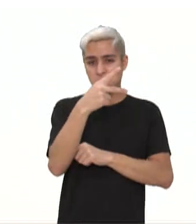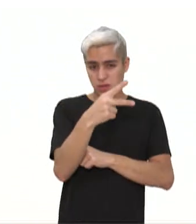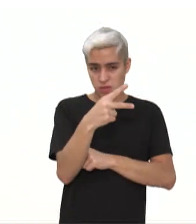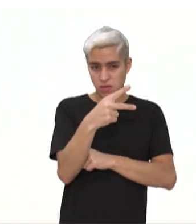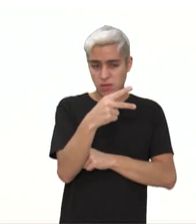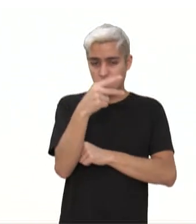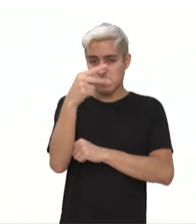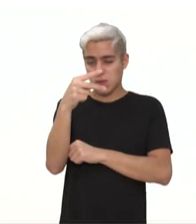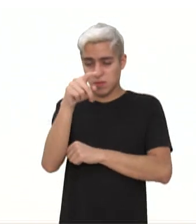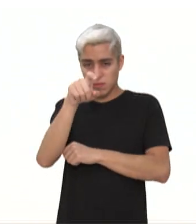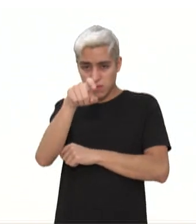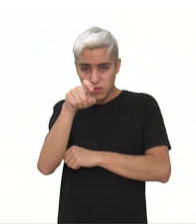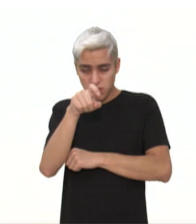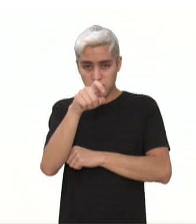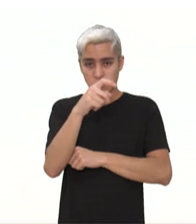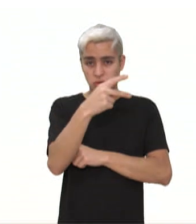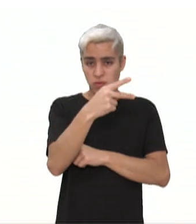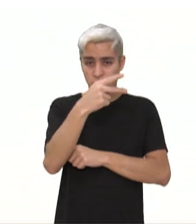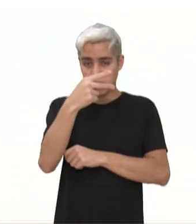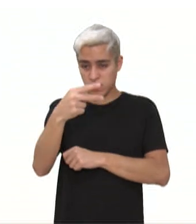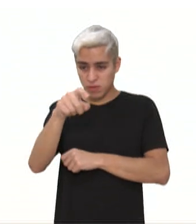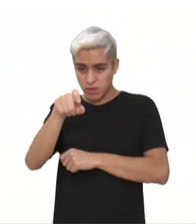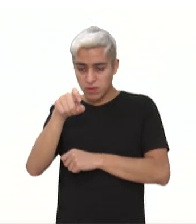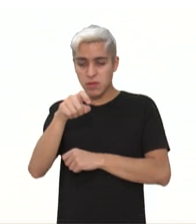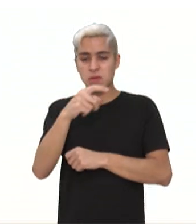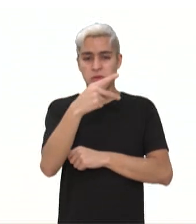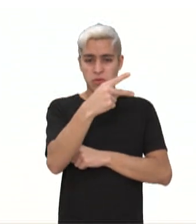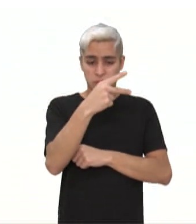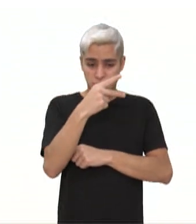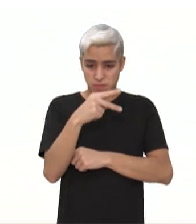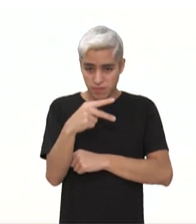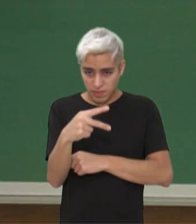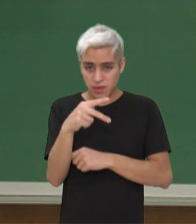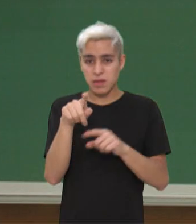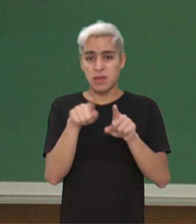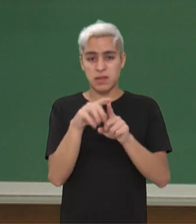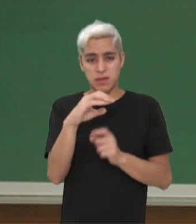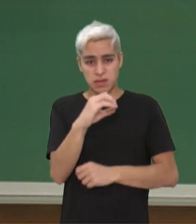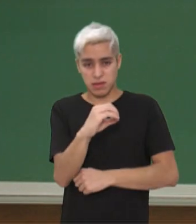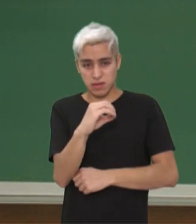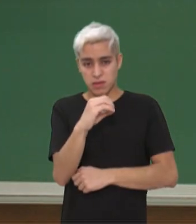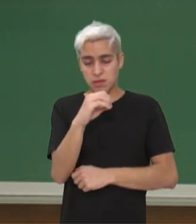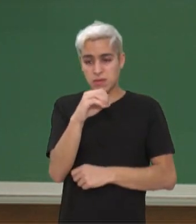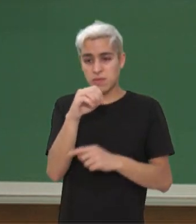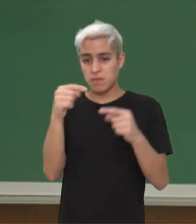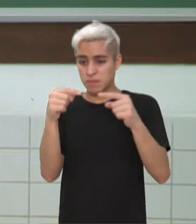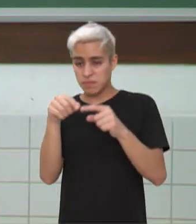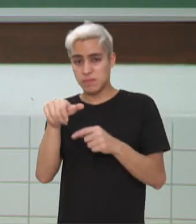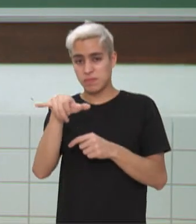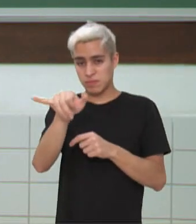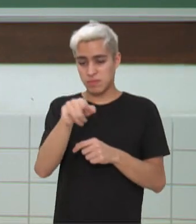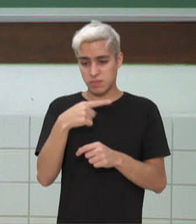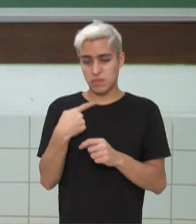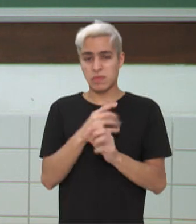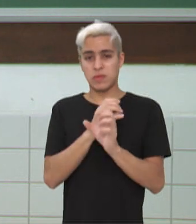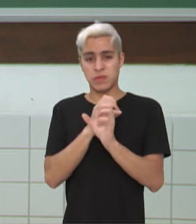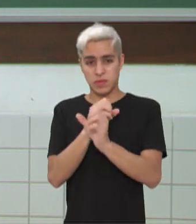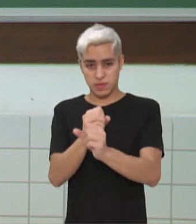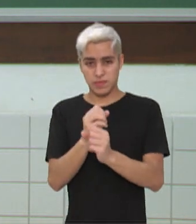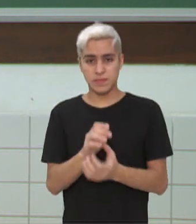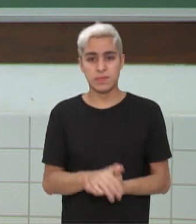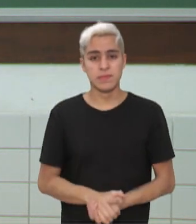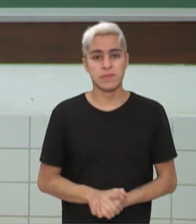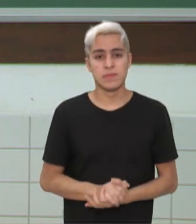para x, no caso, para nós, 2 para p, e 0 para y, que é a nossa função de